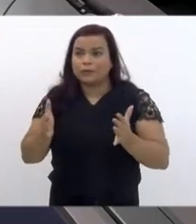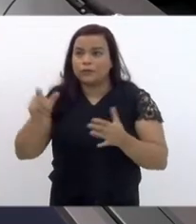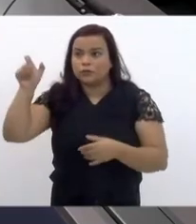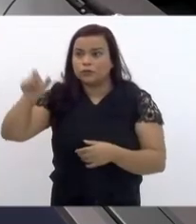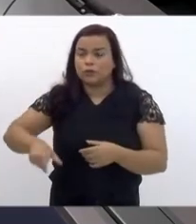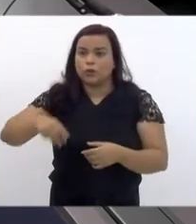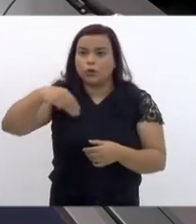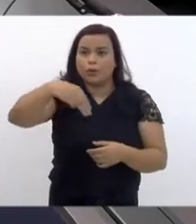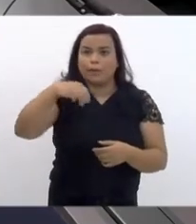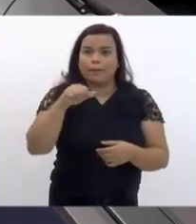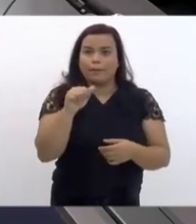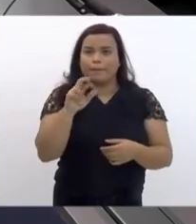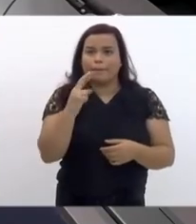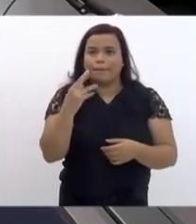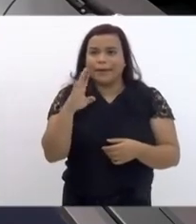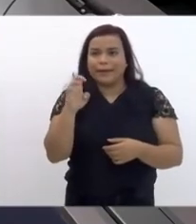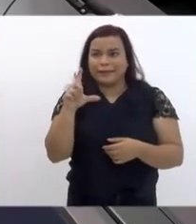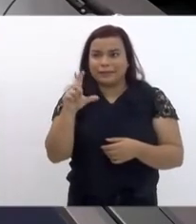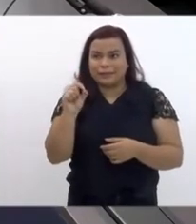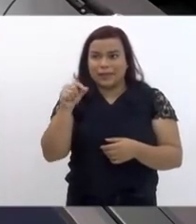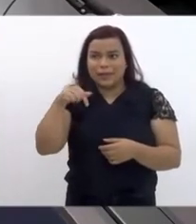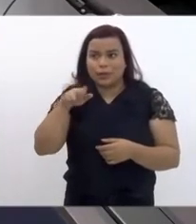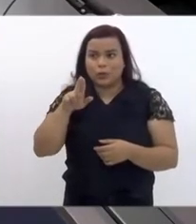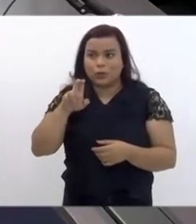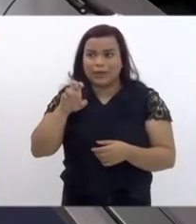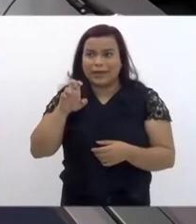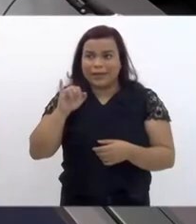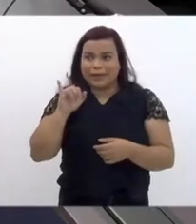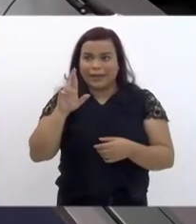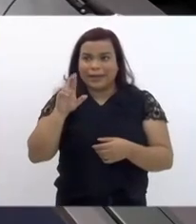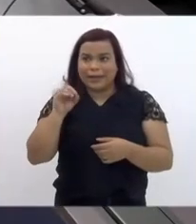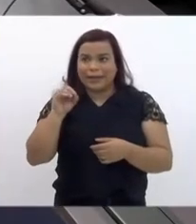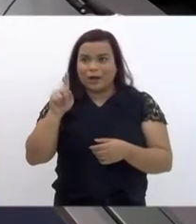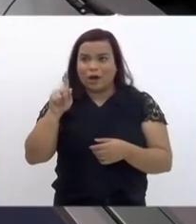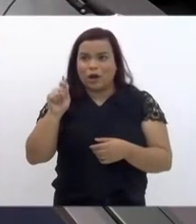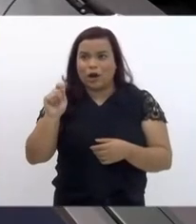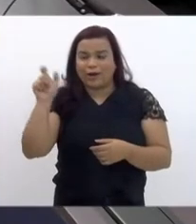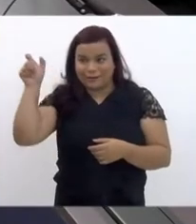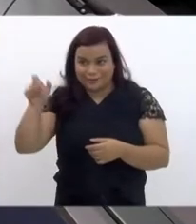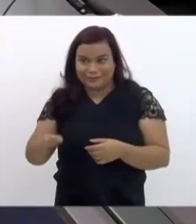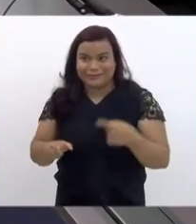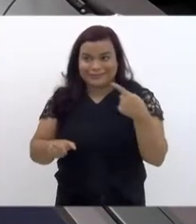Marcelo Queiroga, que está aqui, olha, conhece o Marcelo Queiroga?